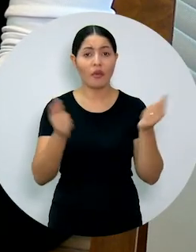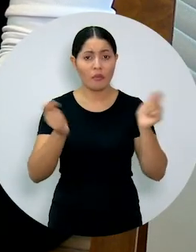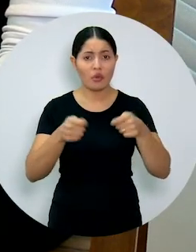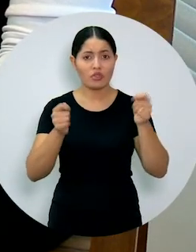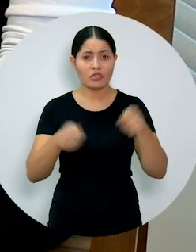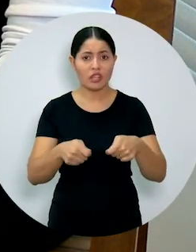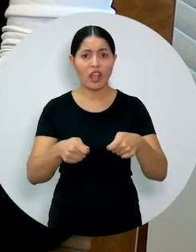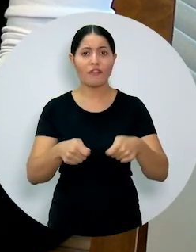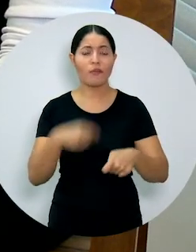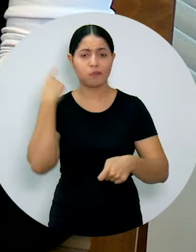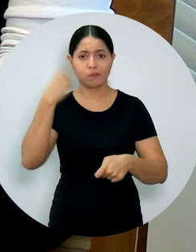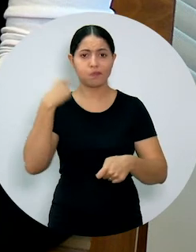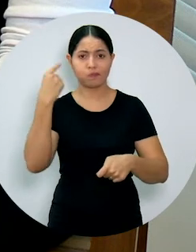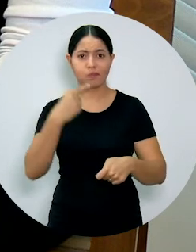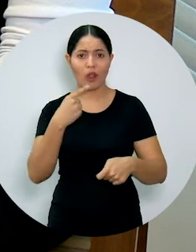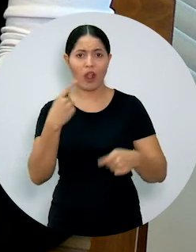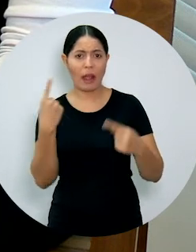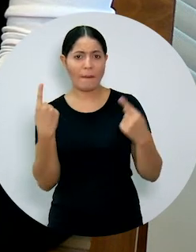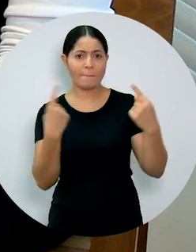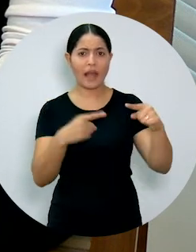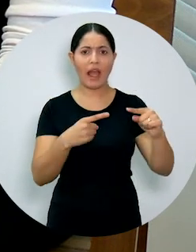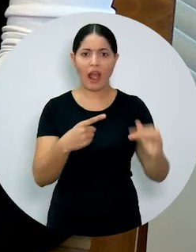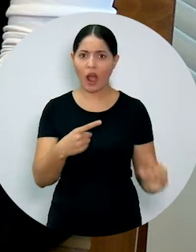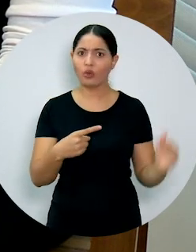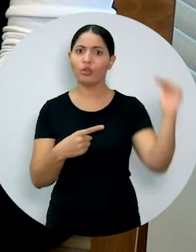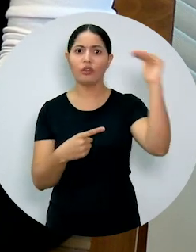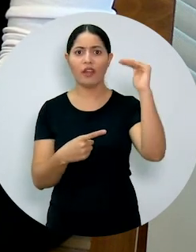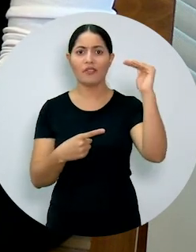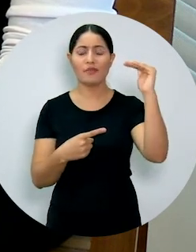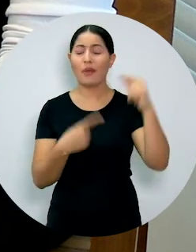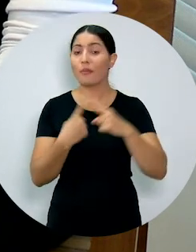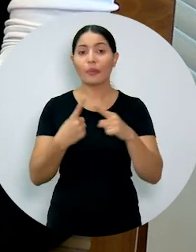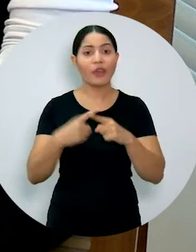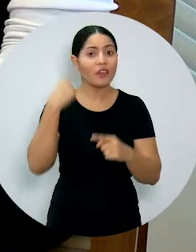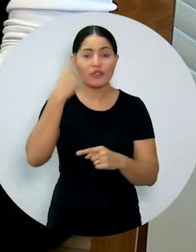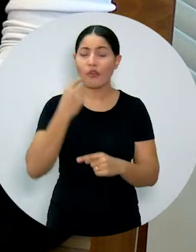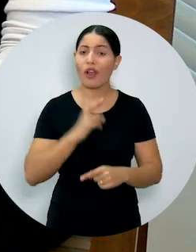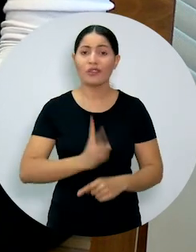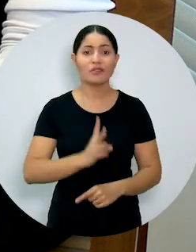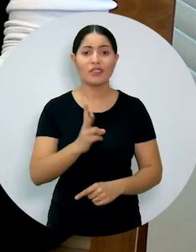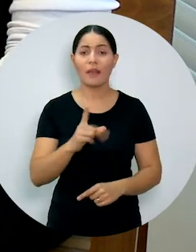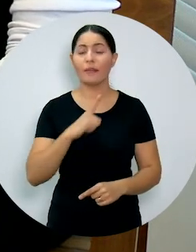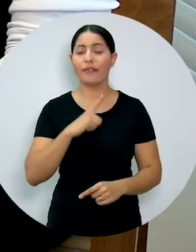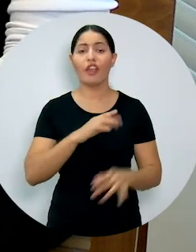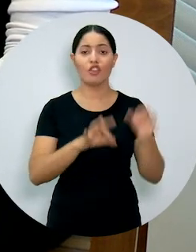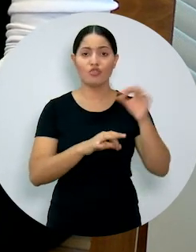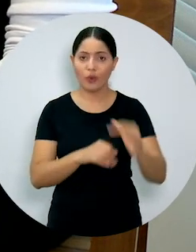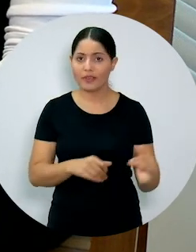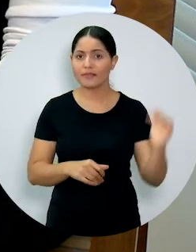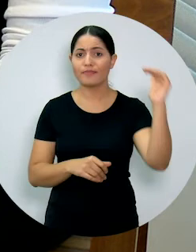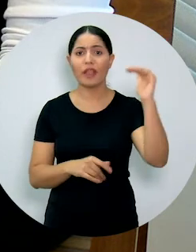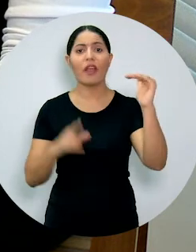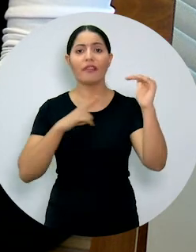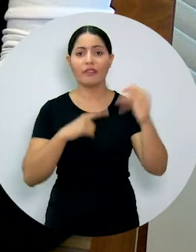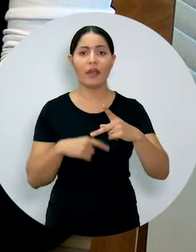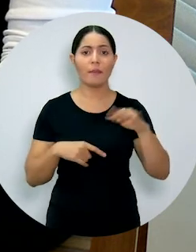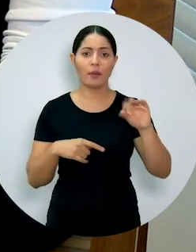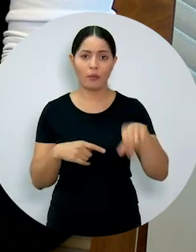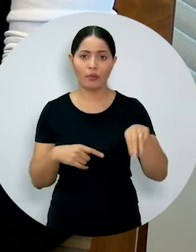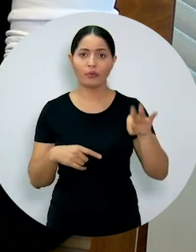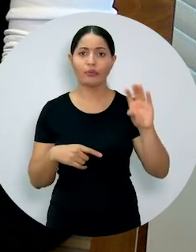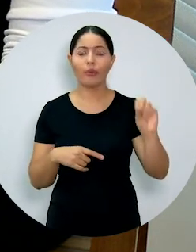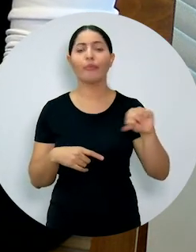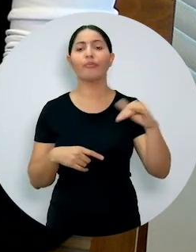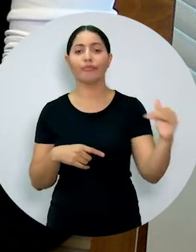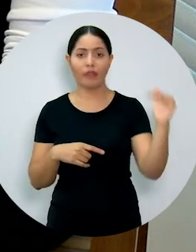efetivas de afrontar a autoridade. Porque o advogado está sempre em frente à autoridade. Ele está sempre em frente ao juiz, ele está em frente